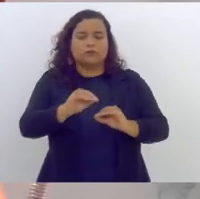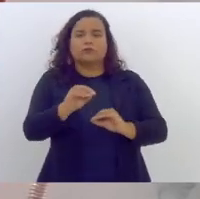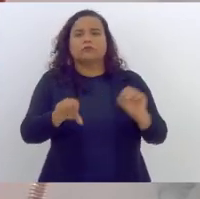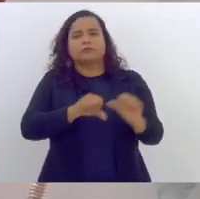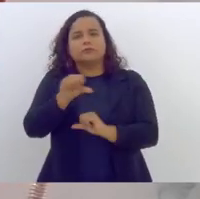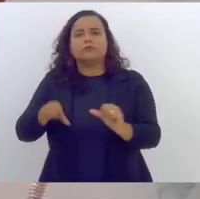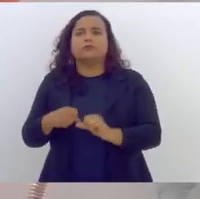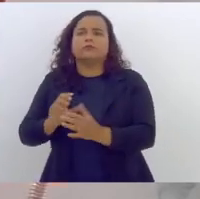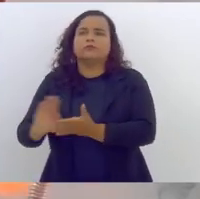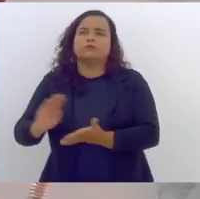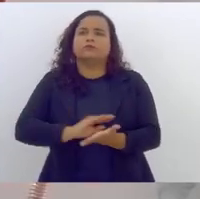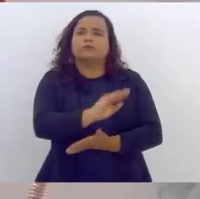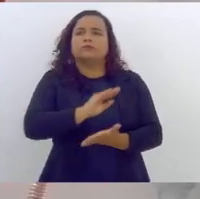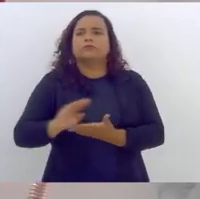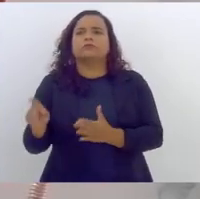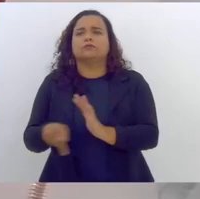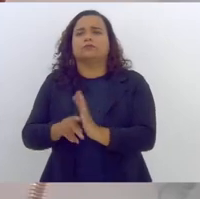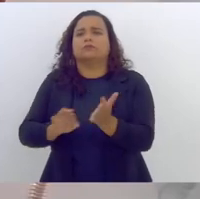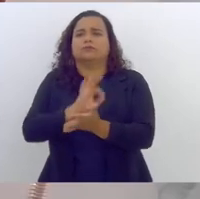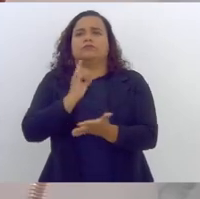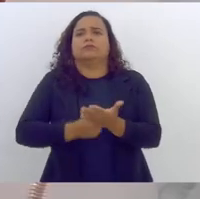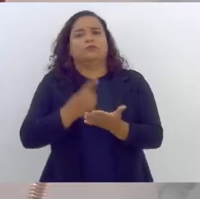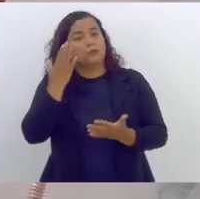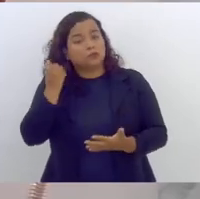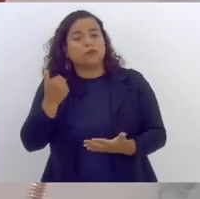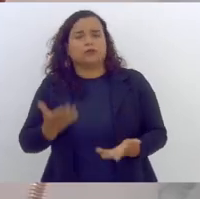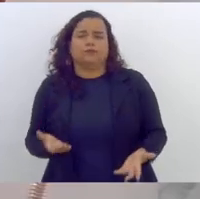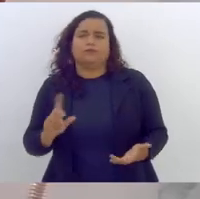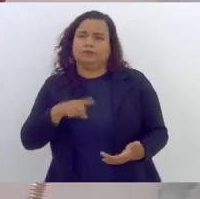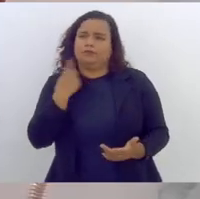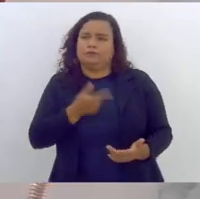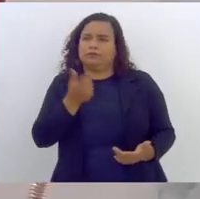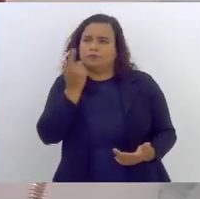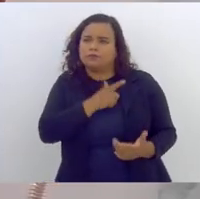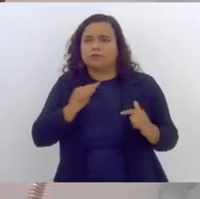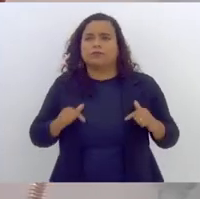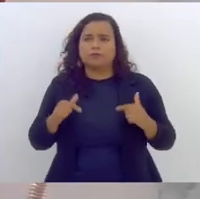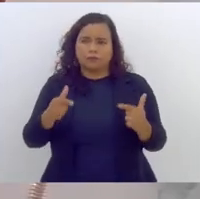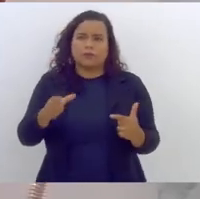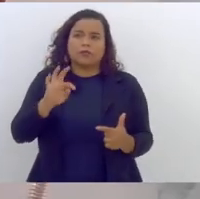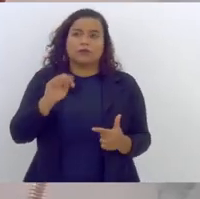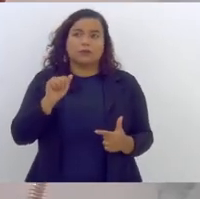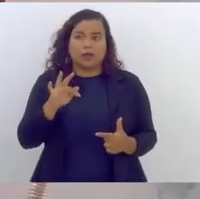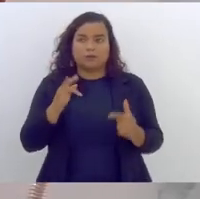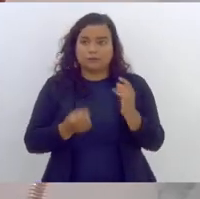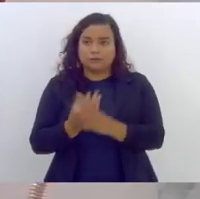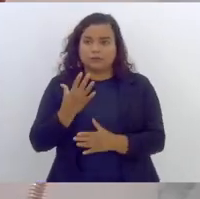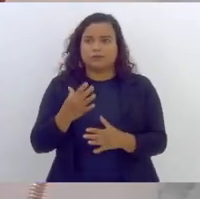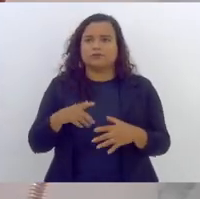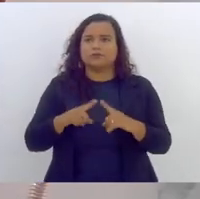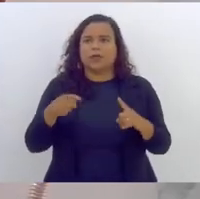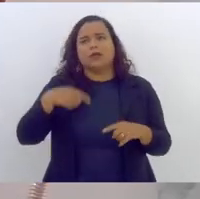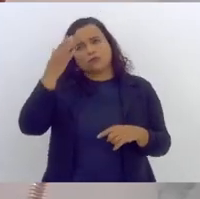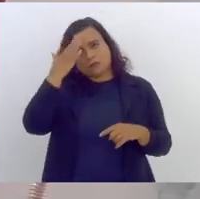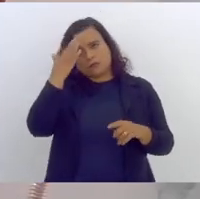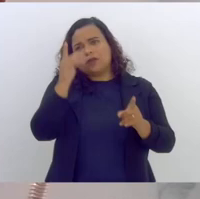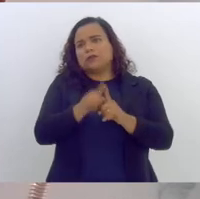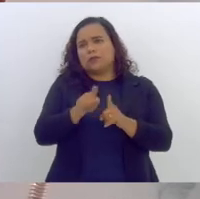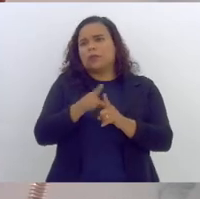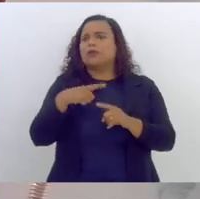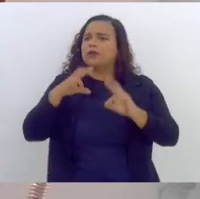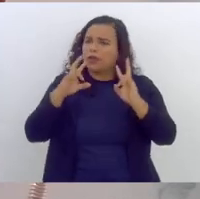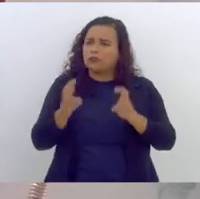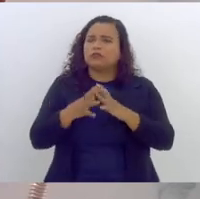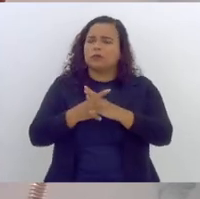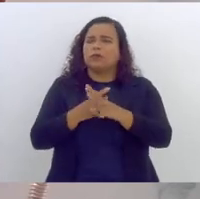custeio dessas contratações para que a gente possa se realizar um TAF agora entendo também que há uma questão